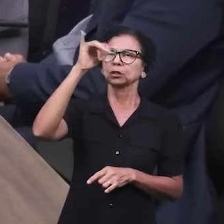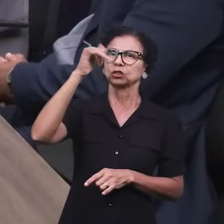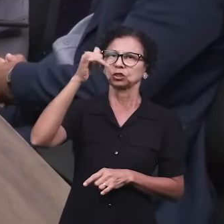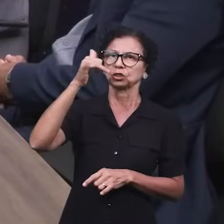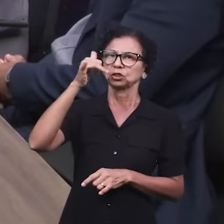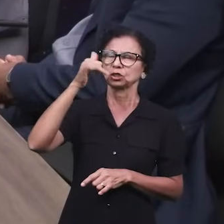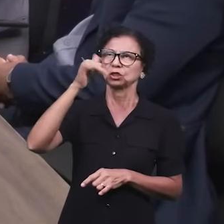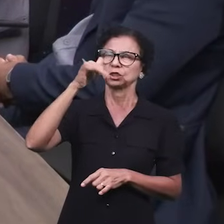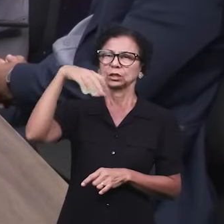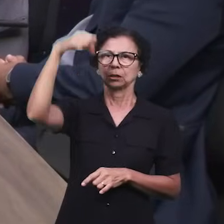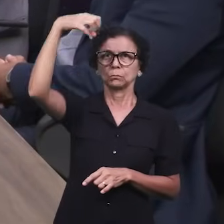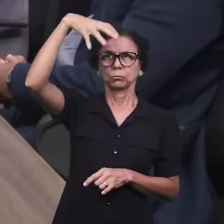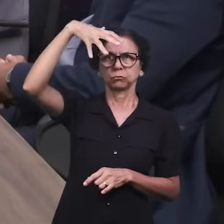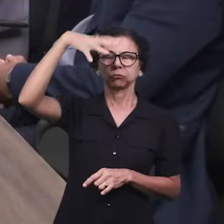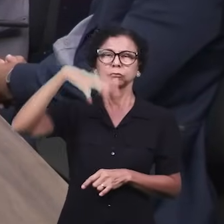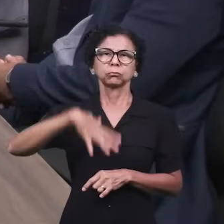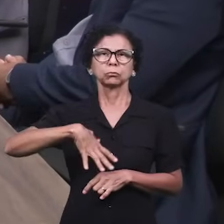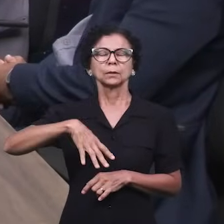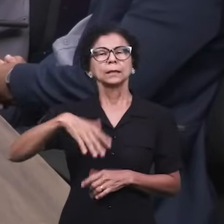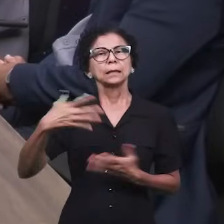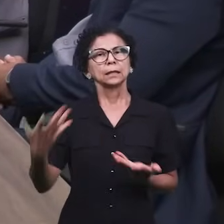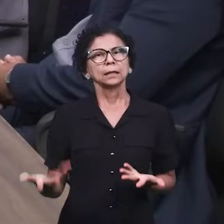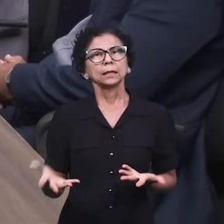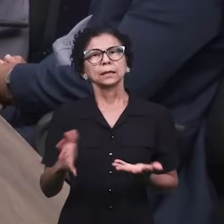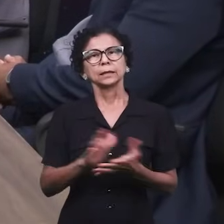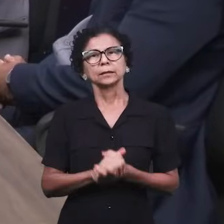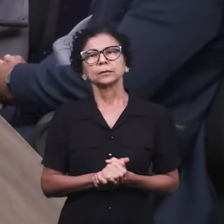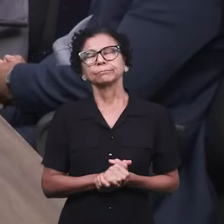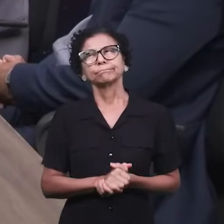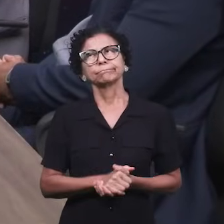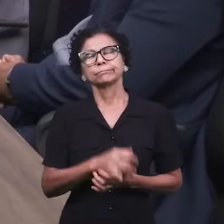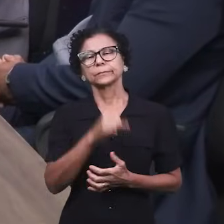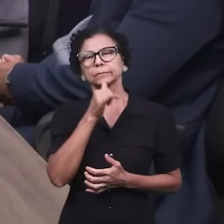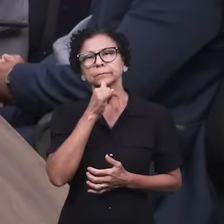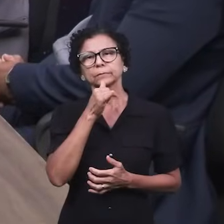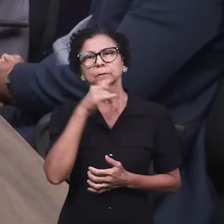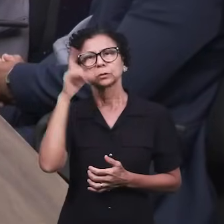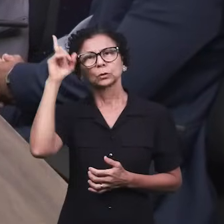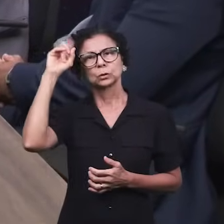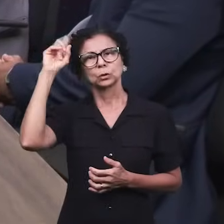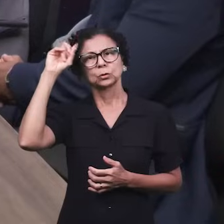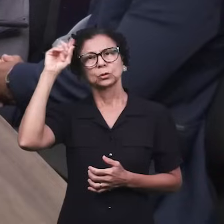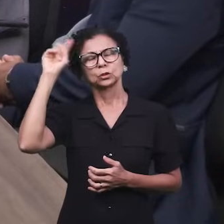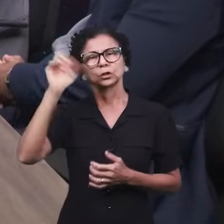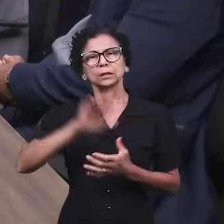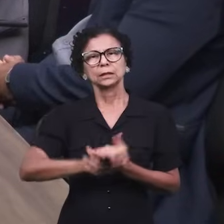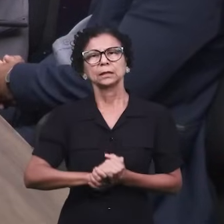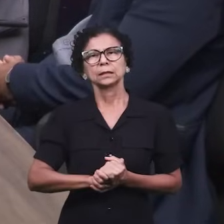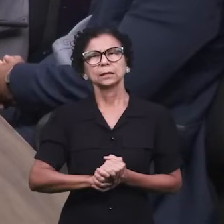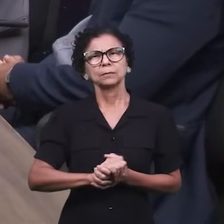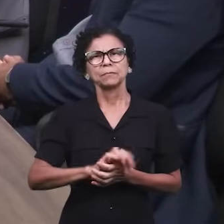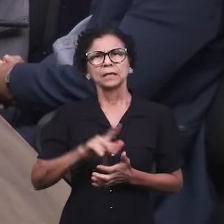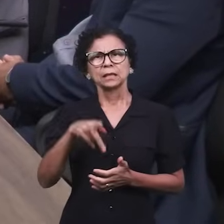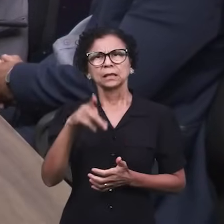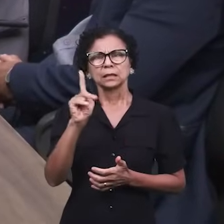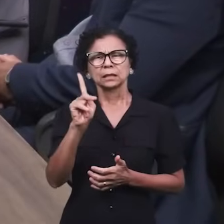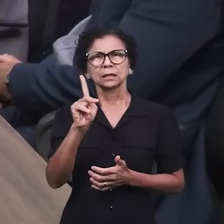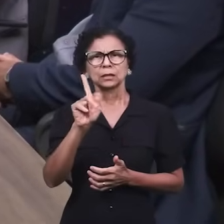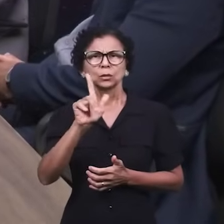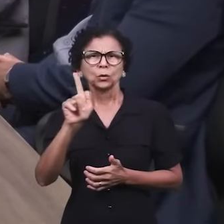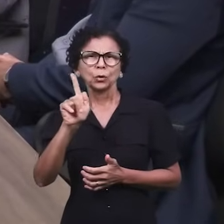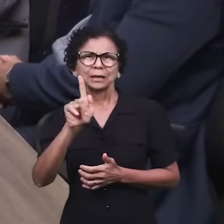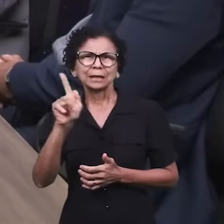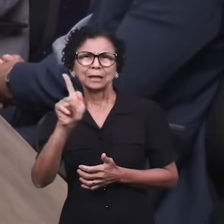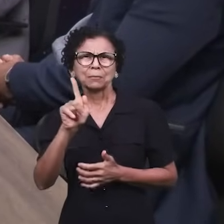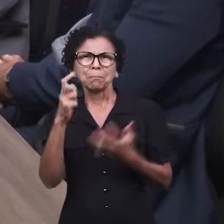luz é matéria. Todos os dias cai sobre nós a quantidade imensa de quilogramas aí de toneladas, luz,